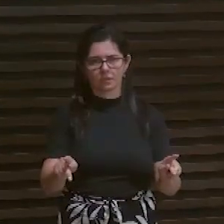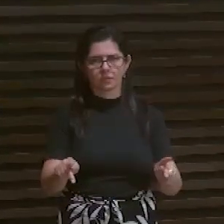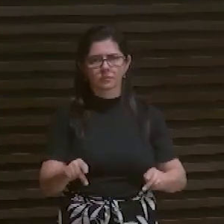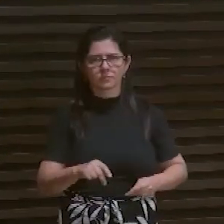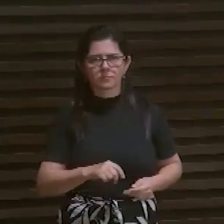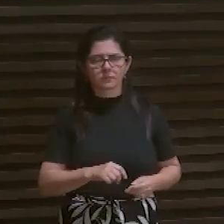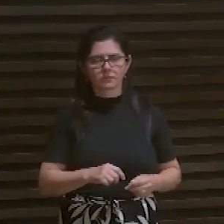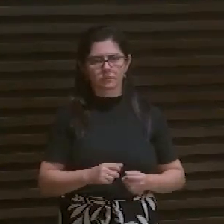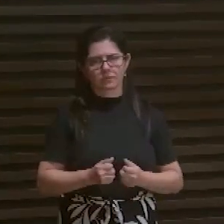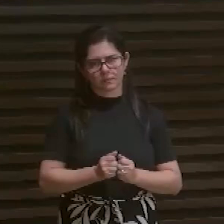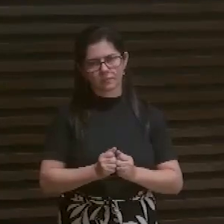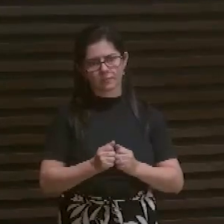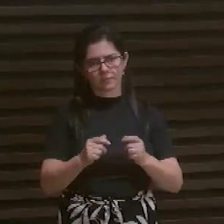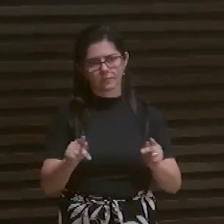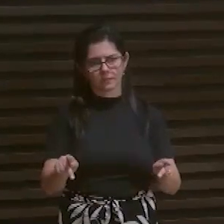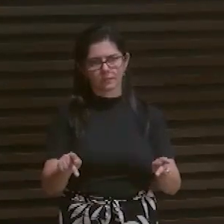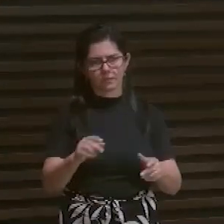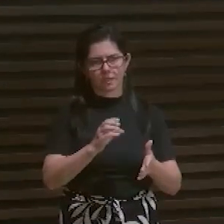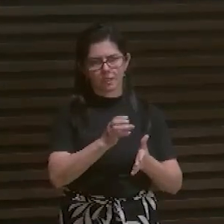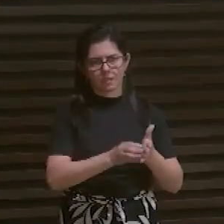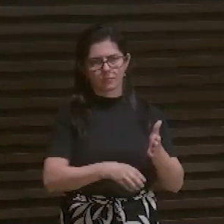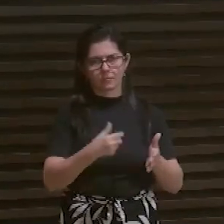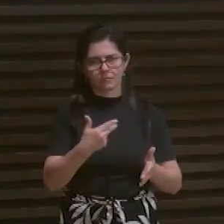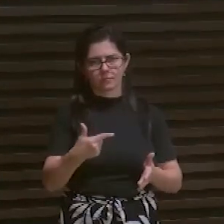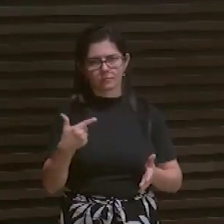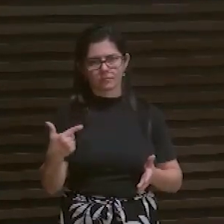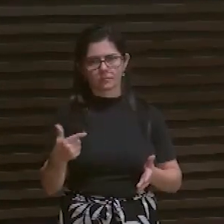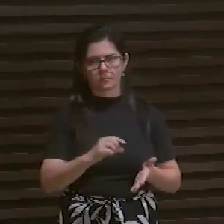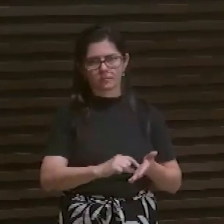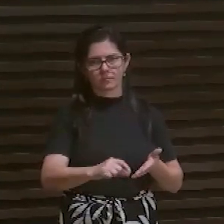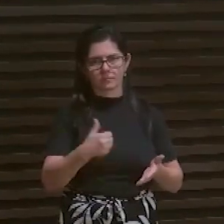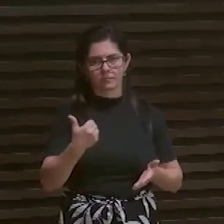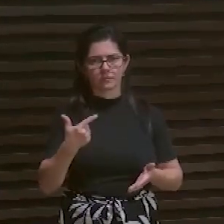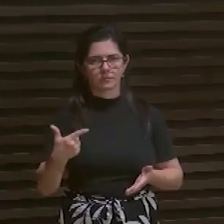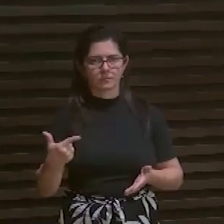abrir? Apocalipse, capítulo 22, verso 12.